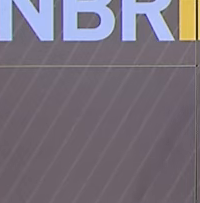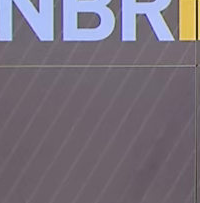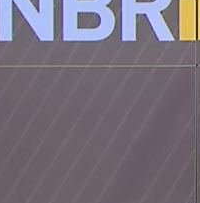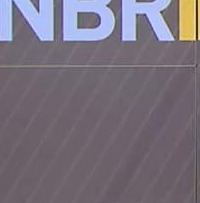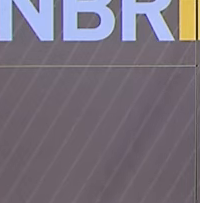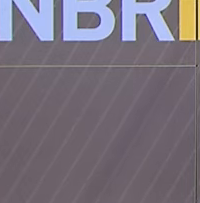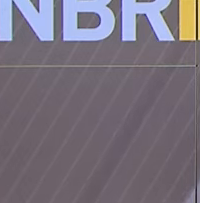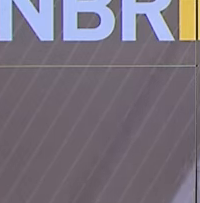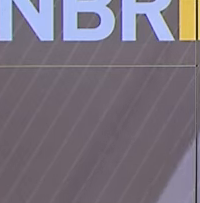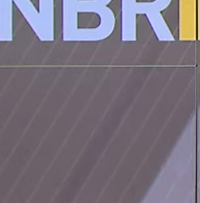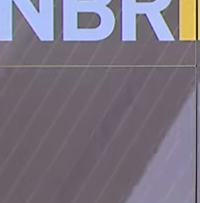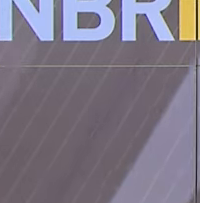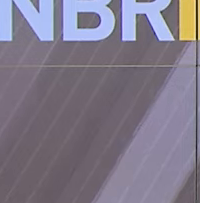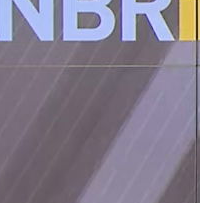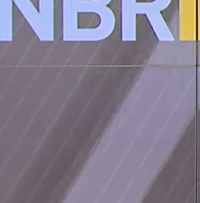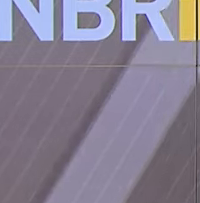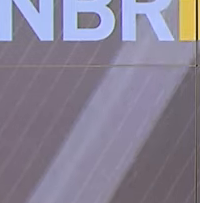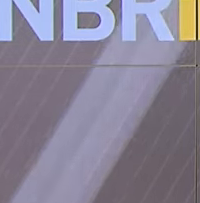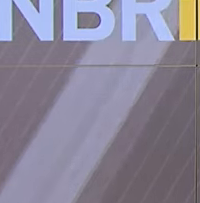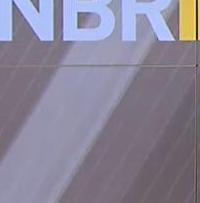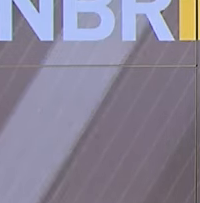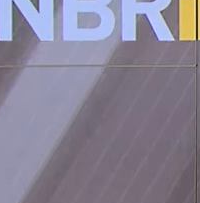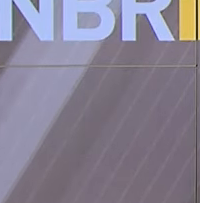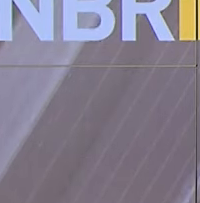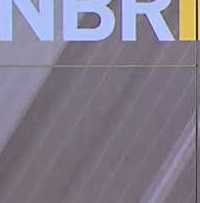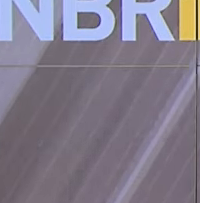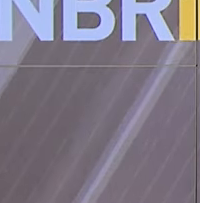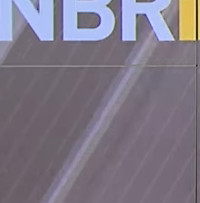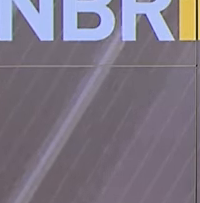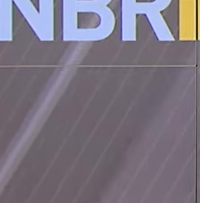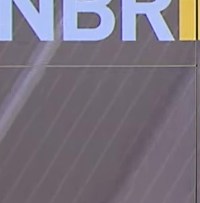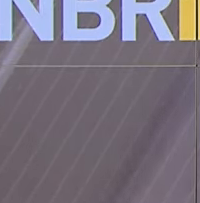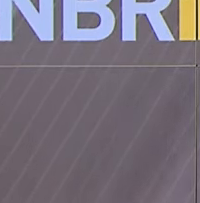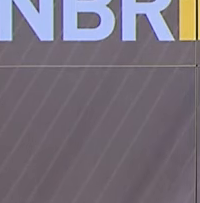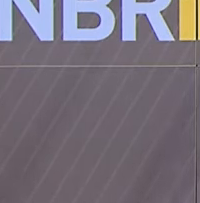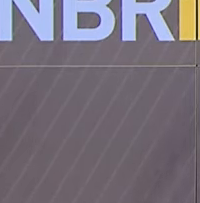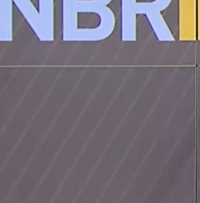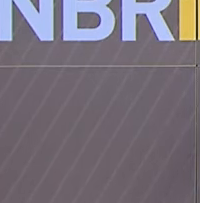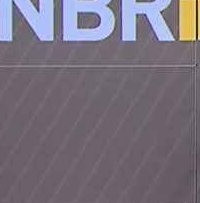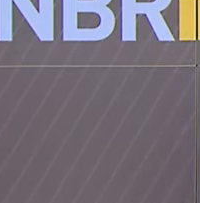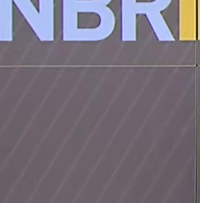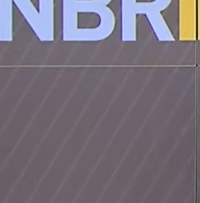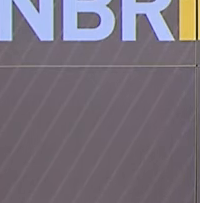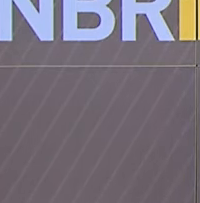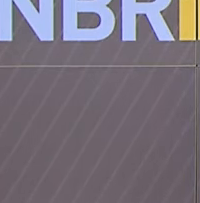fez ao rei e à rainha da Suécia e que tem no coração